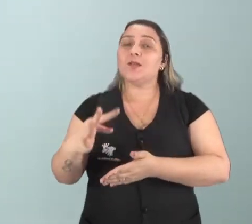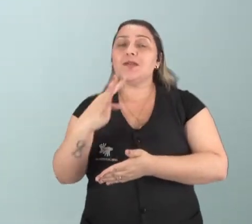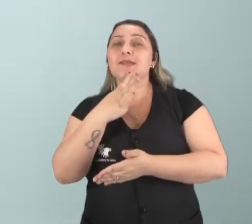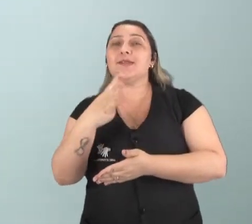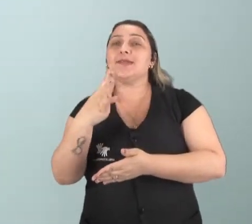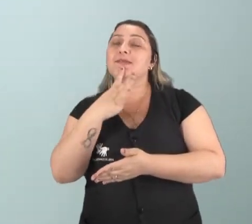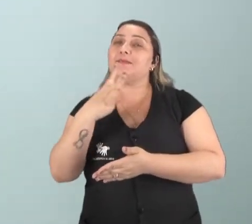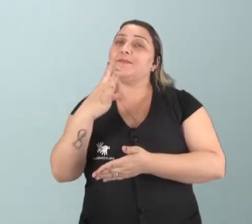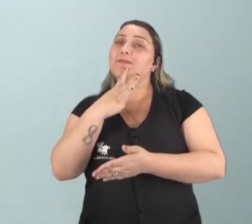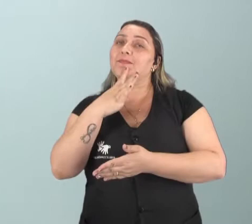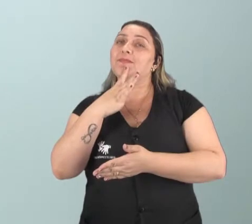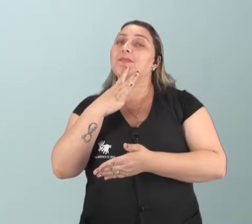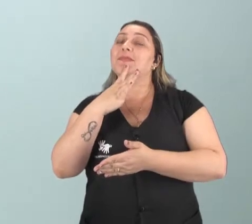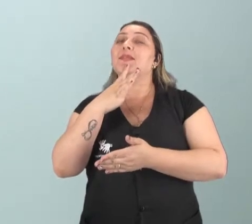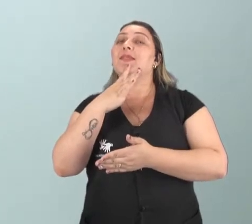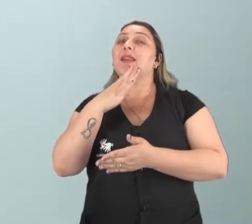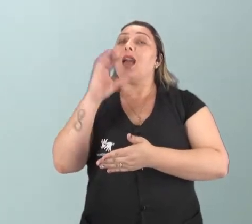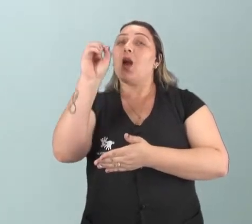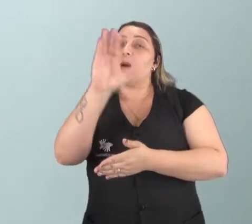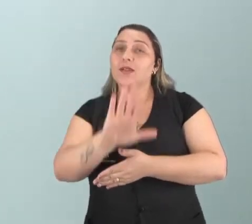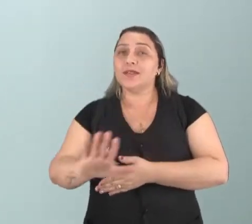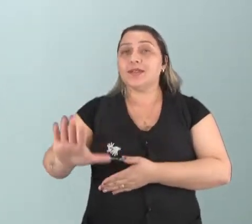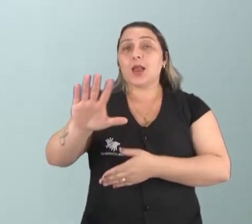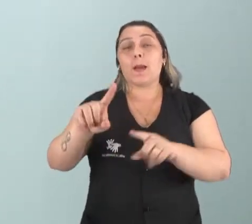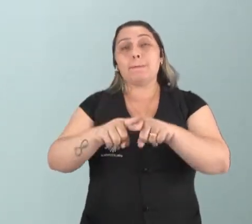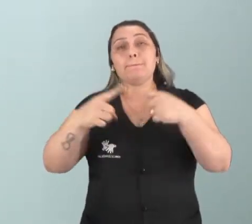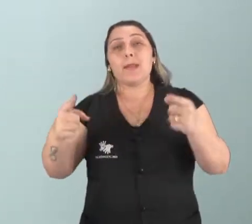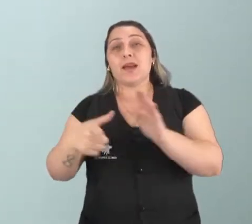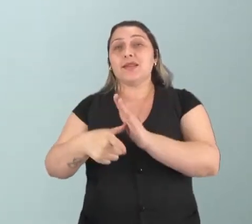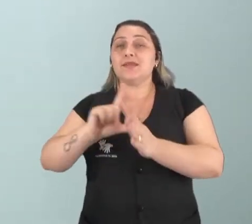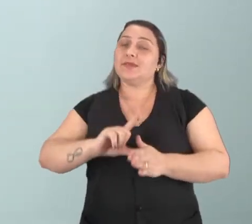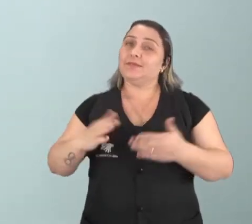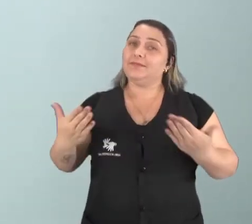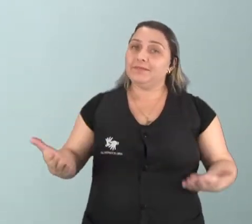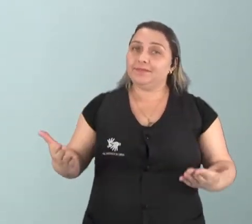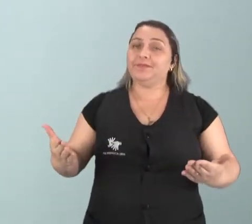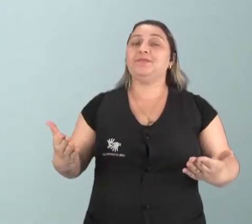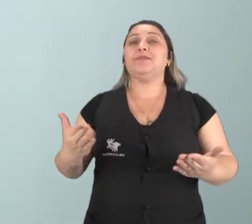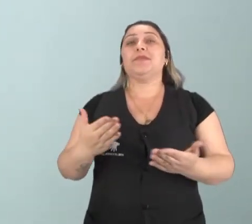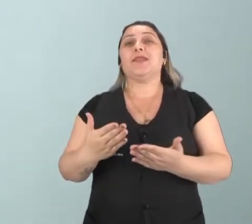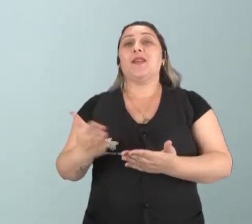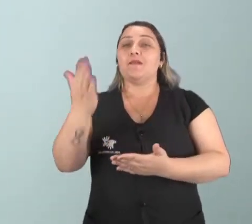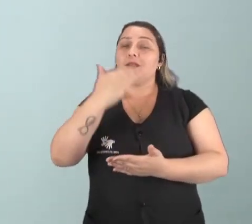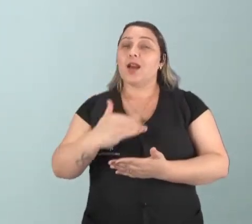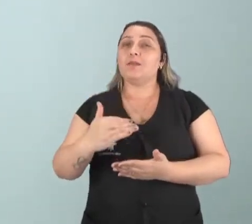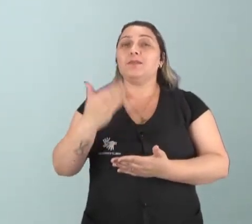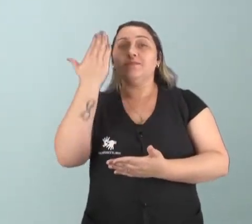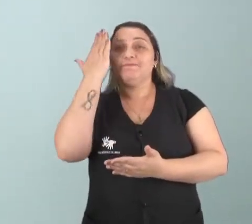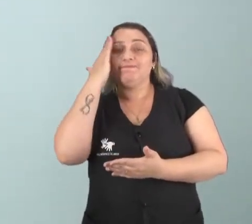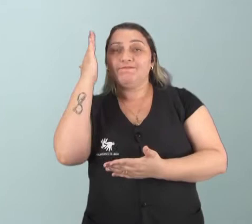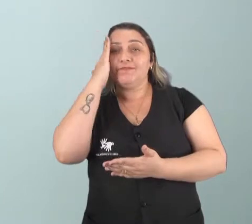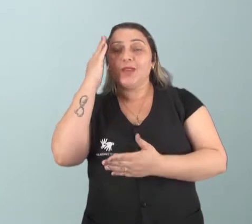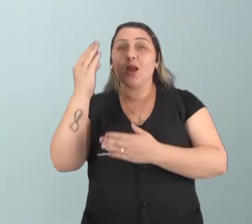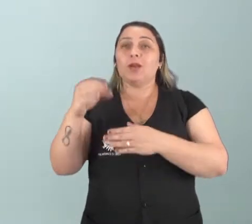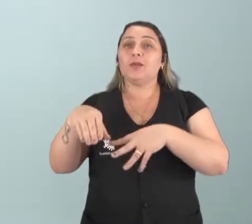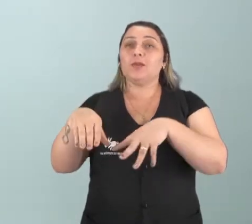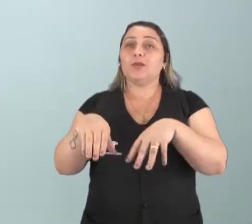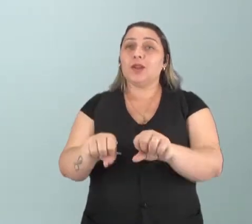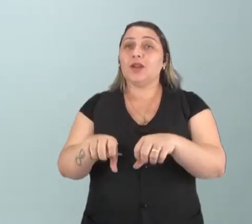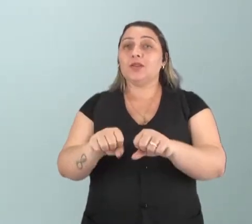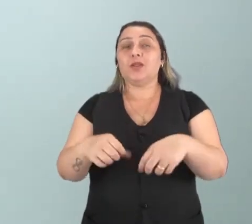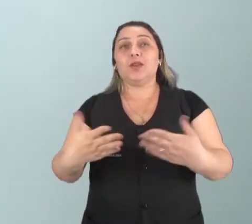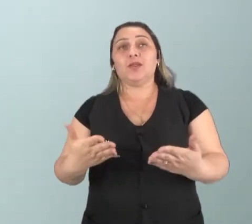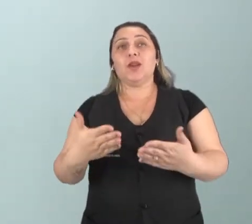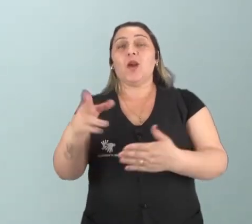sobre essa parte da Oceania. Mas, antes de qualquer coisa, vamos então entender um pouco sobre território, que a